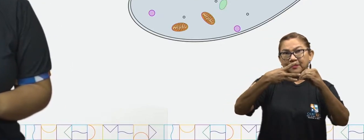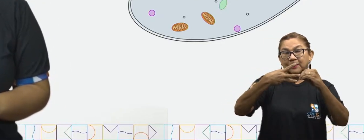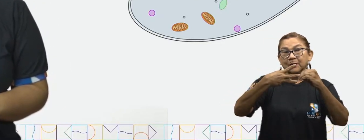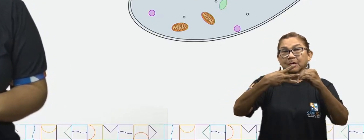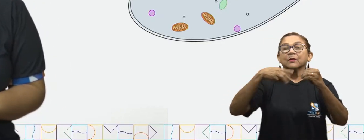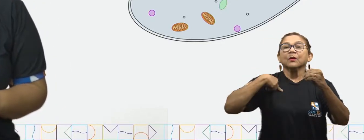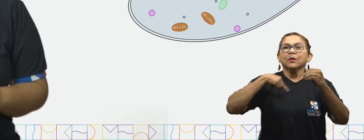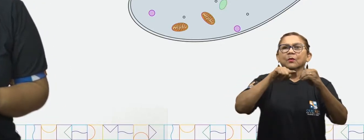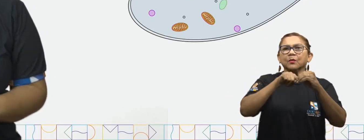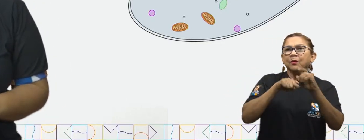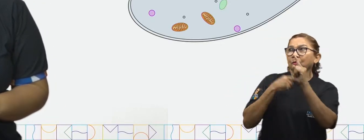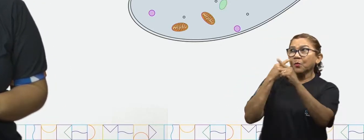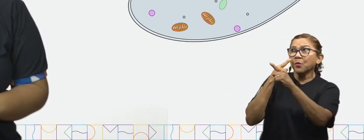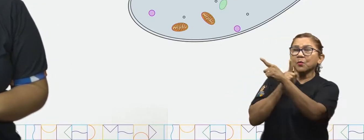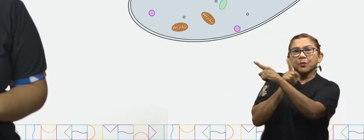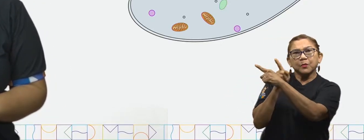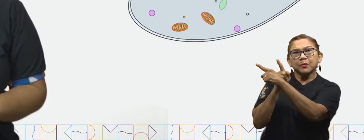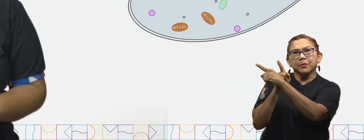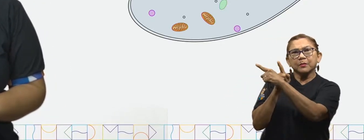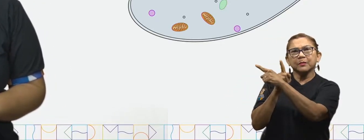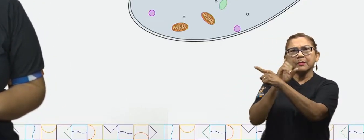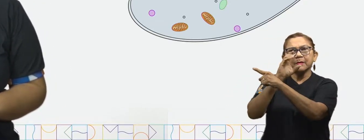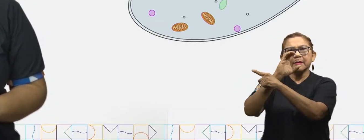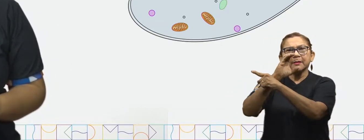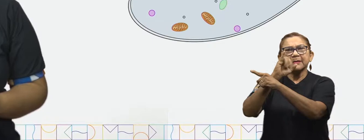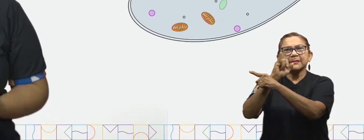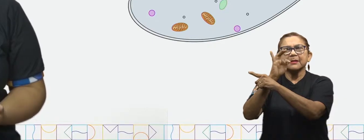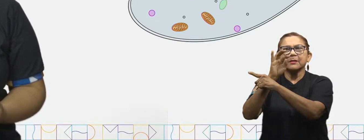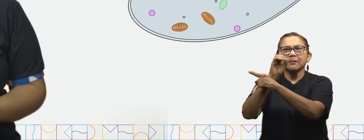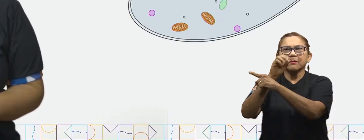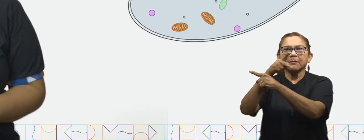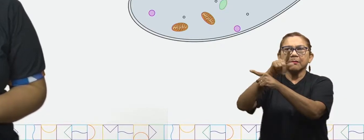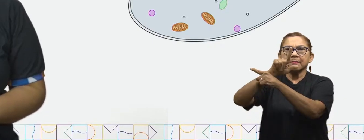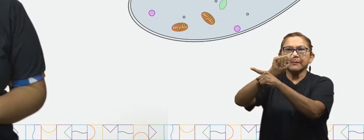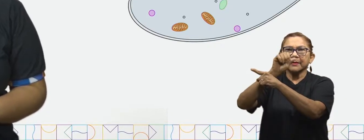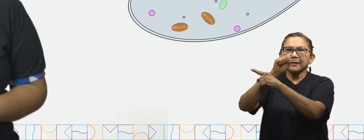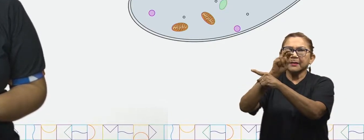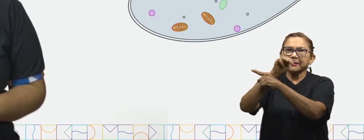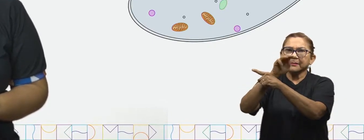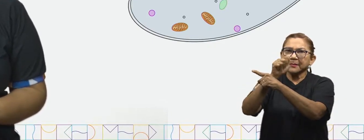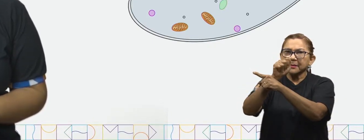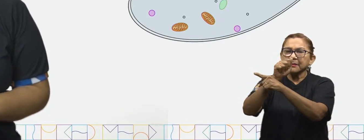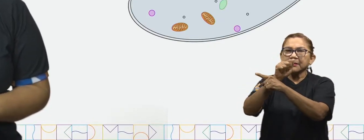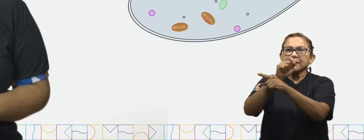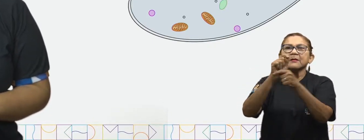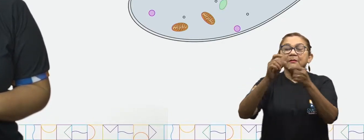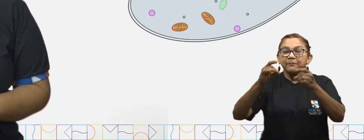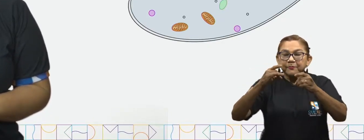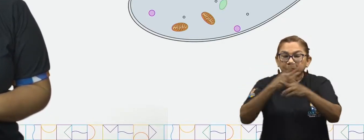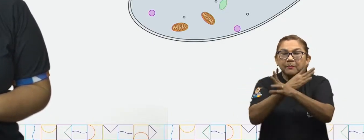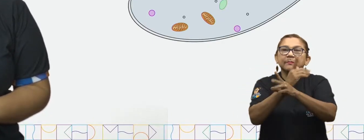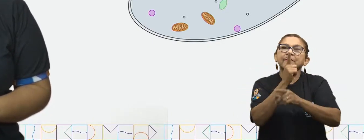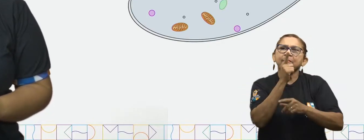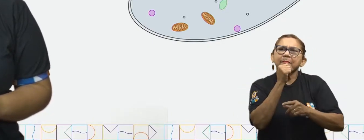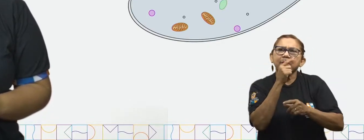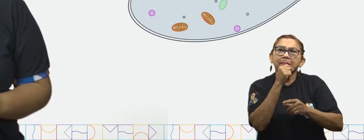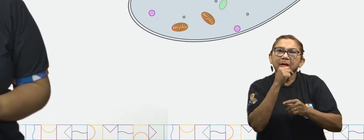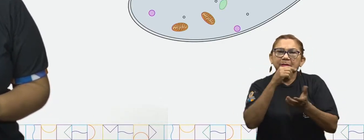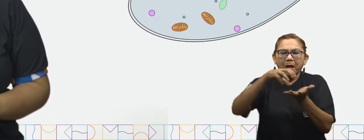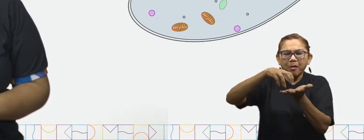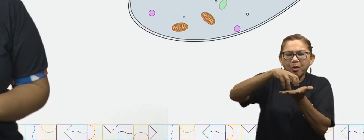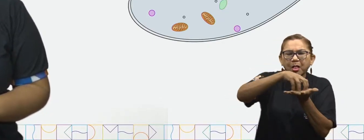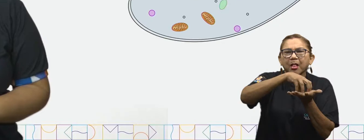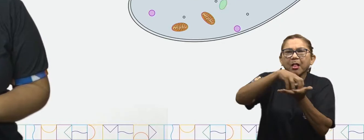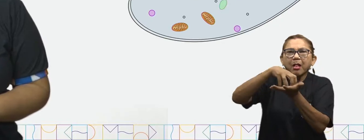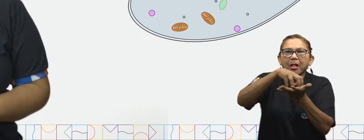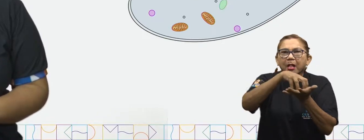citoplasma é uma substância gelatinosa, formada basicamente por água. Imersas nessa substância gelatinosa, há